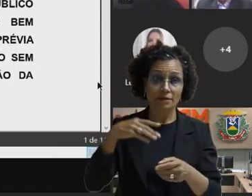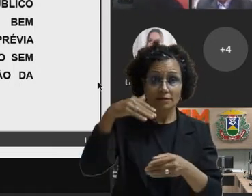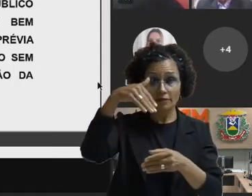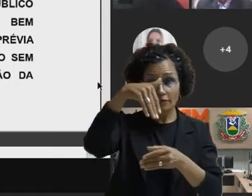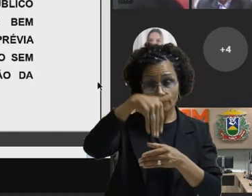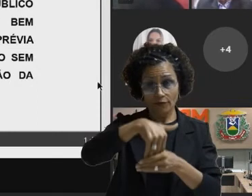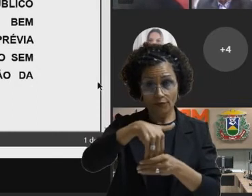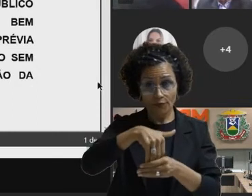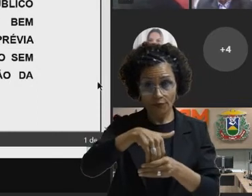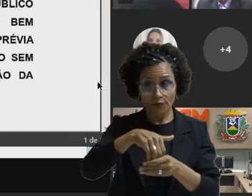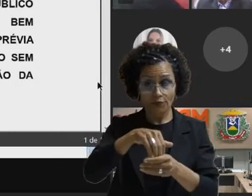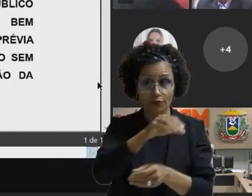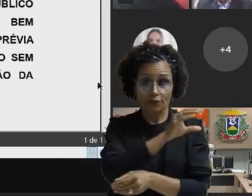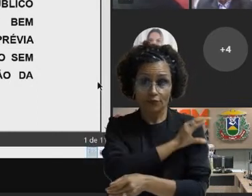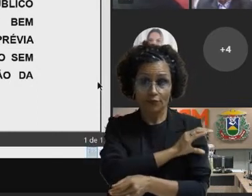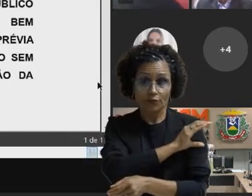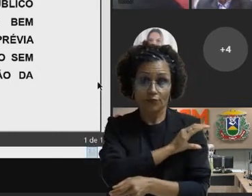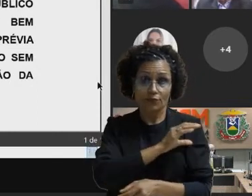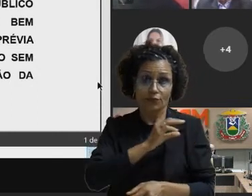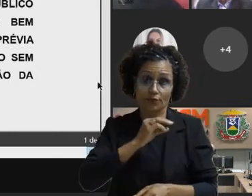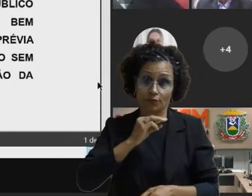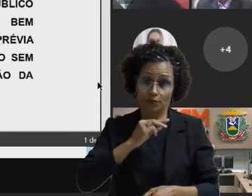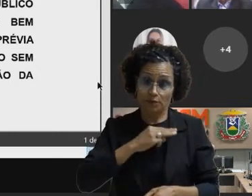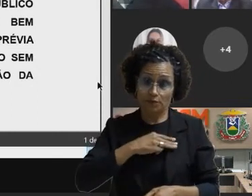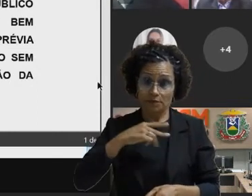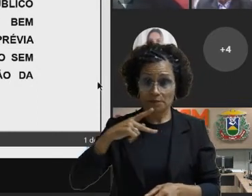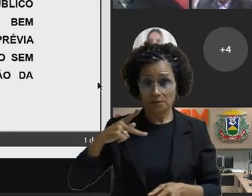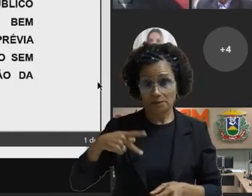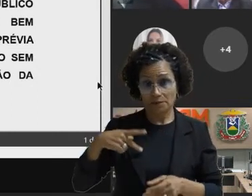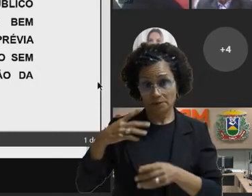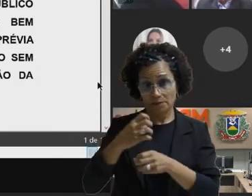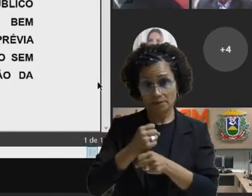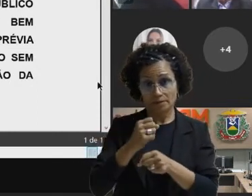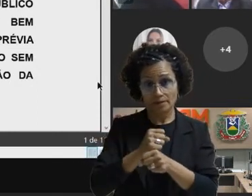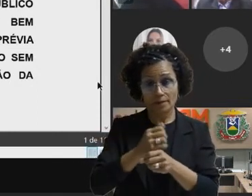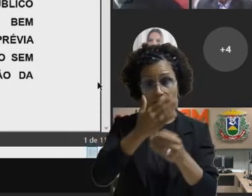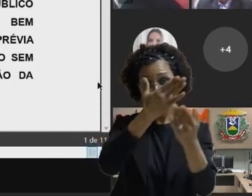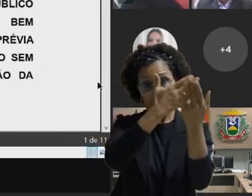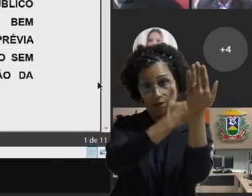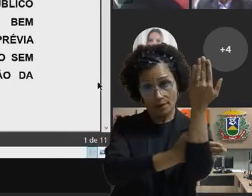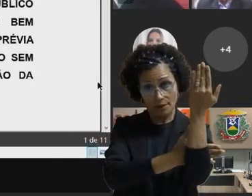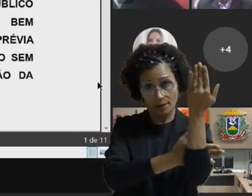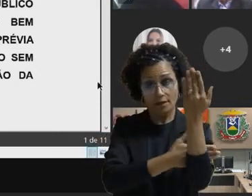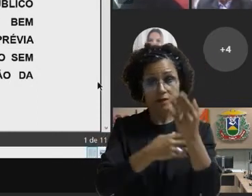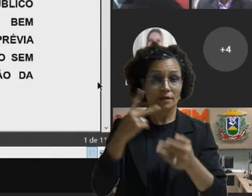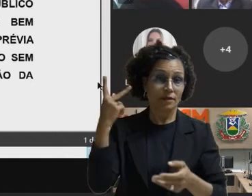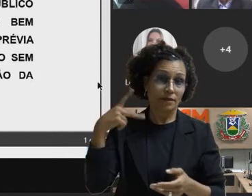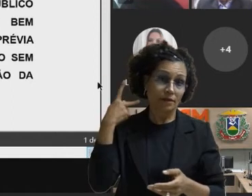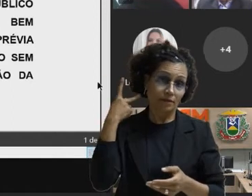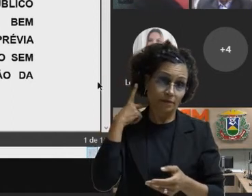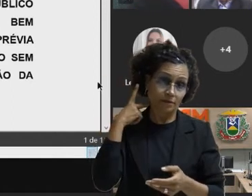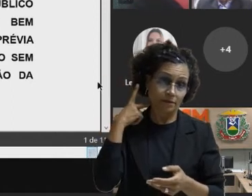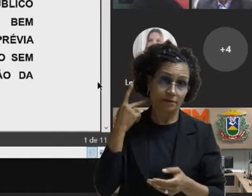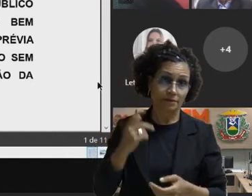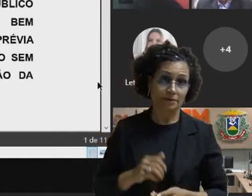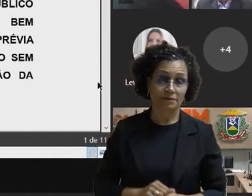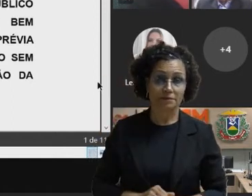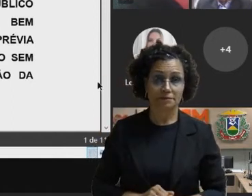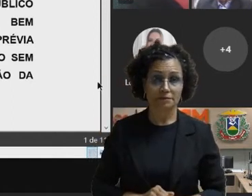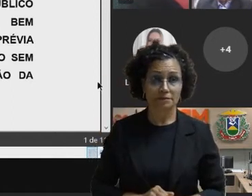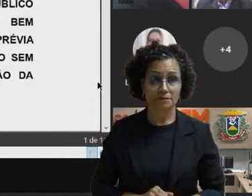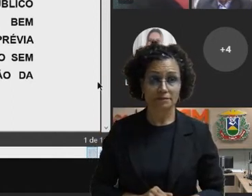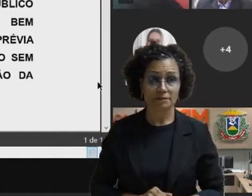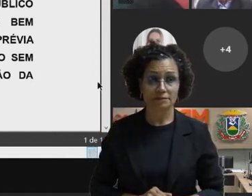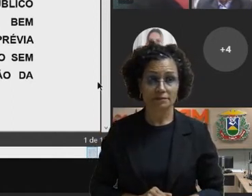no parecer do Ministério Público de Contas e no arquivamento da promotora. Então, eu vou não